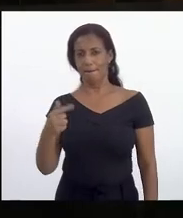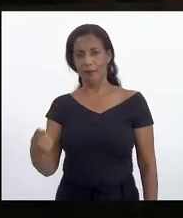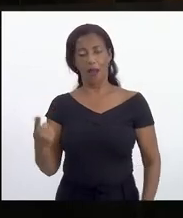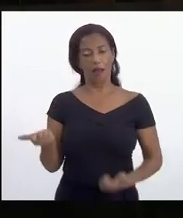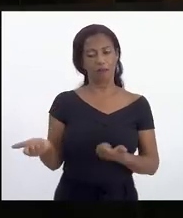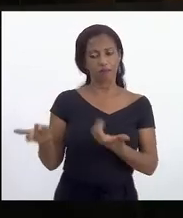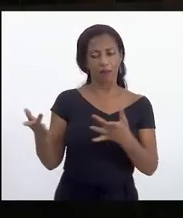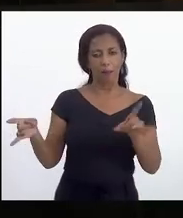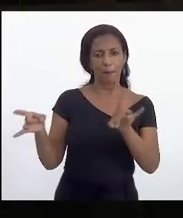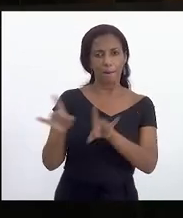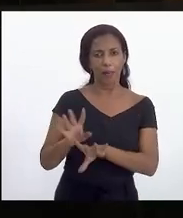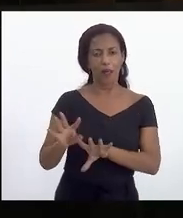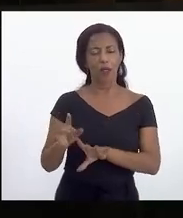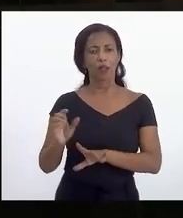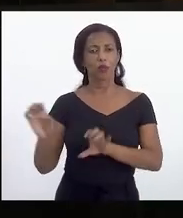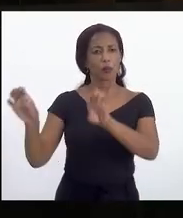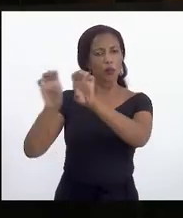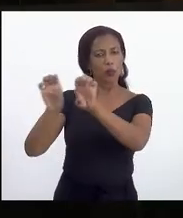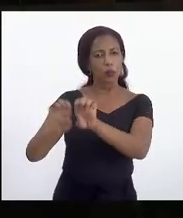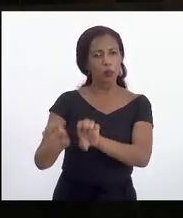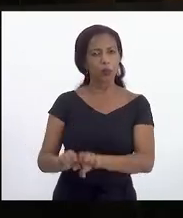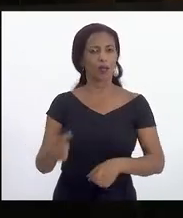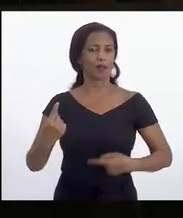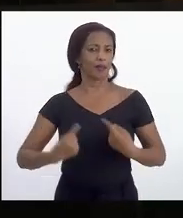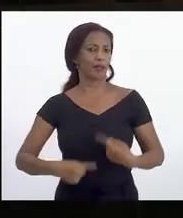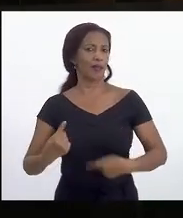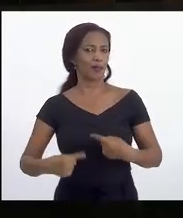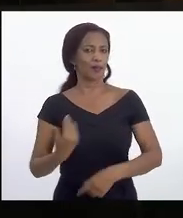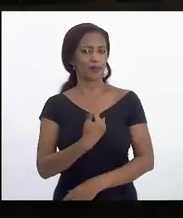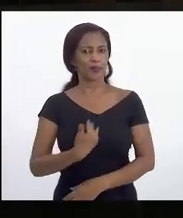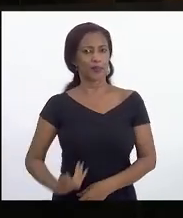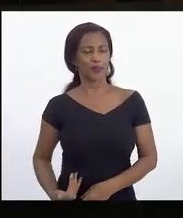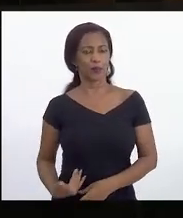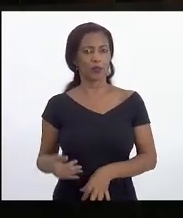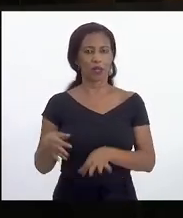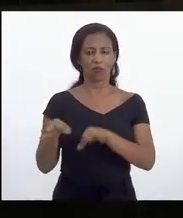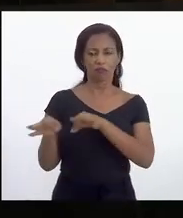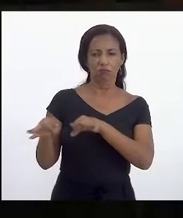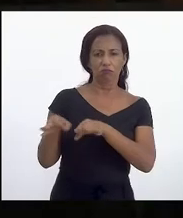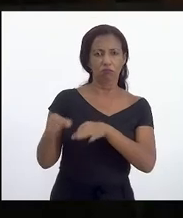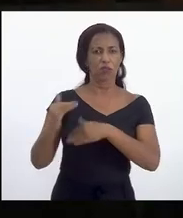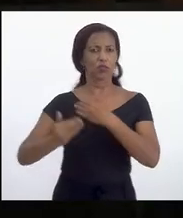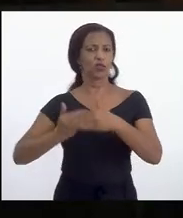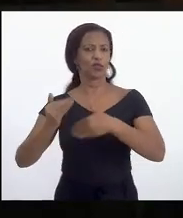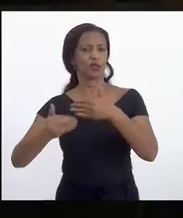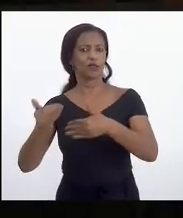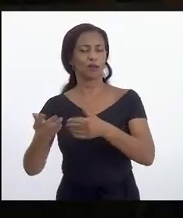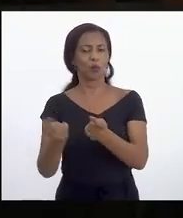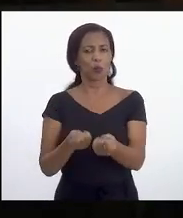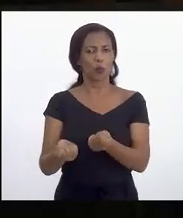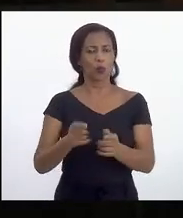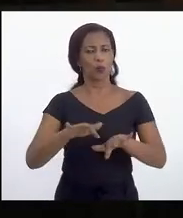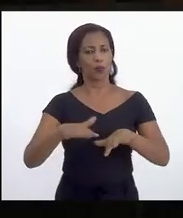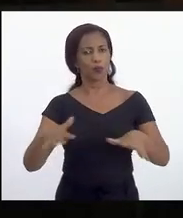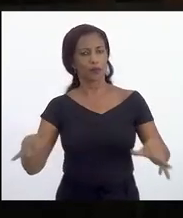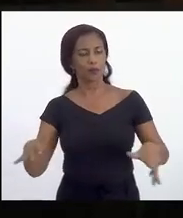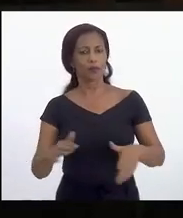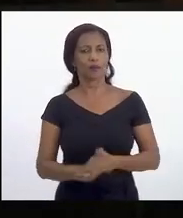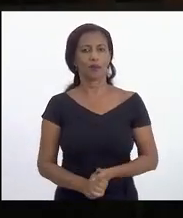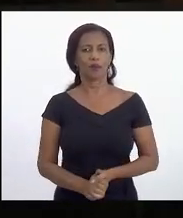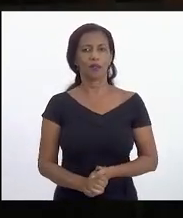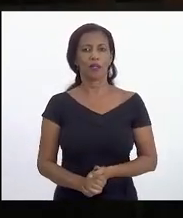dispor sobre a estrutura da política pública de fomento e desenvolvimento da economia do mar